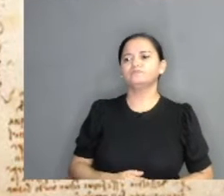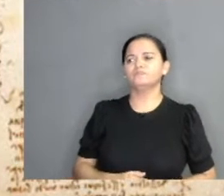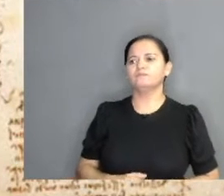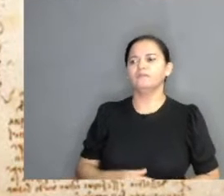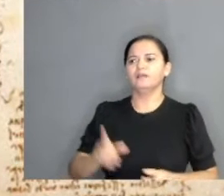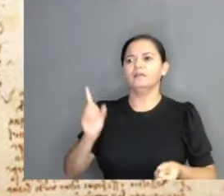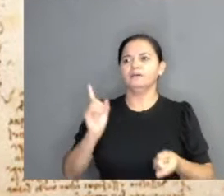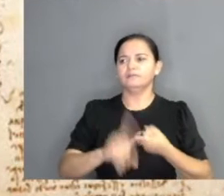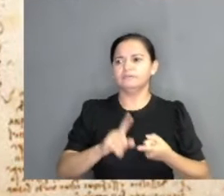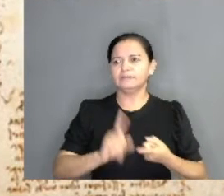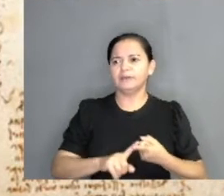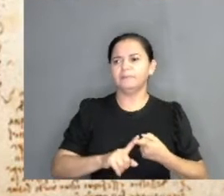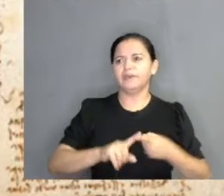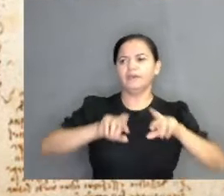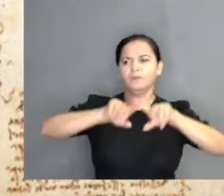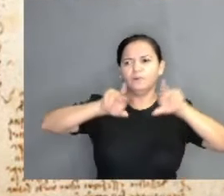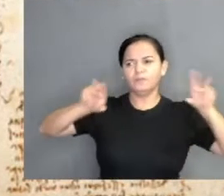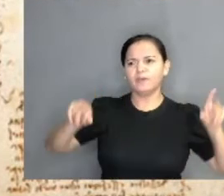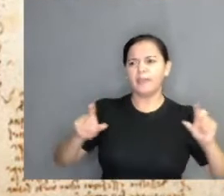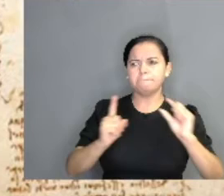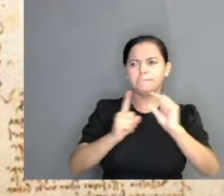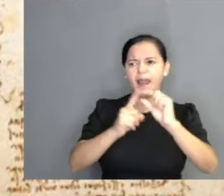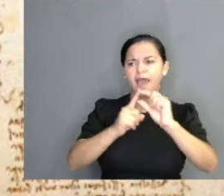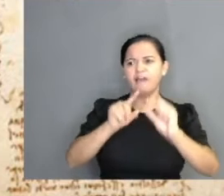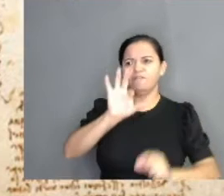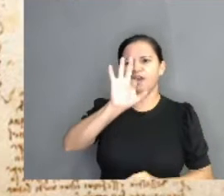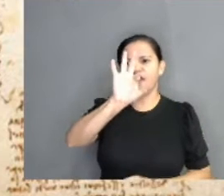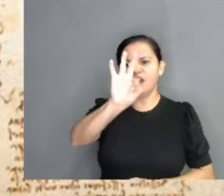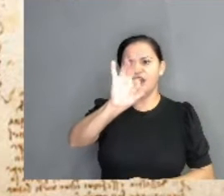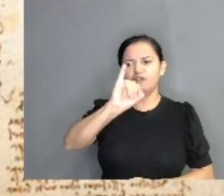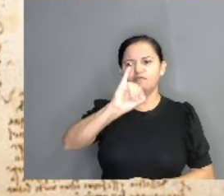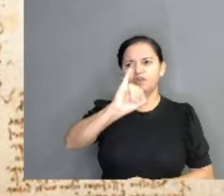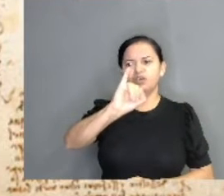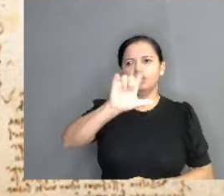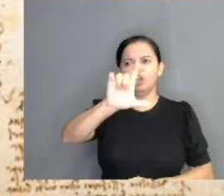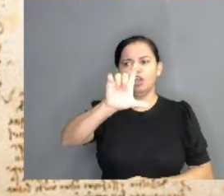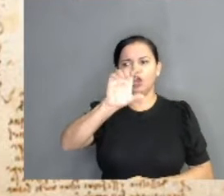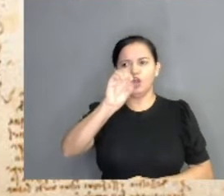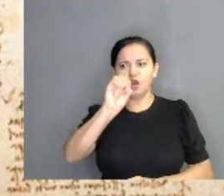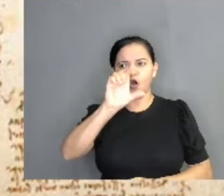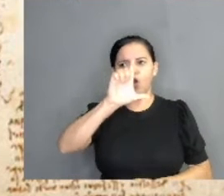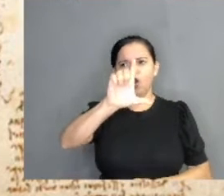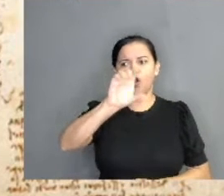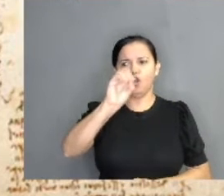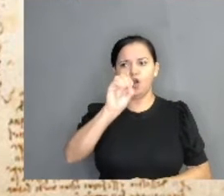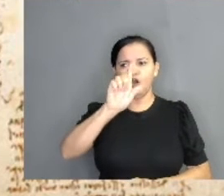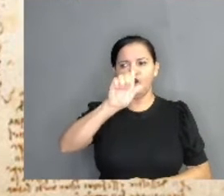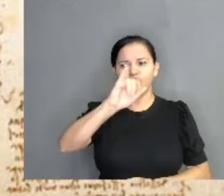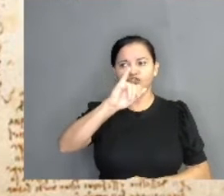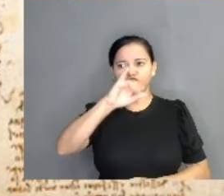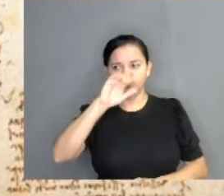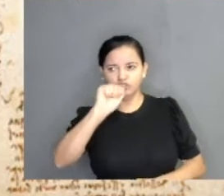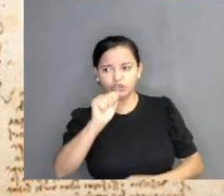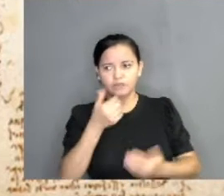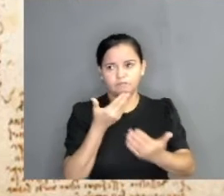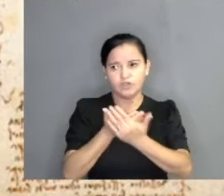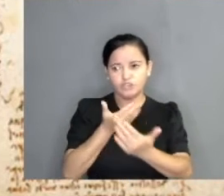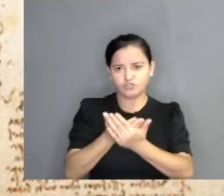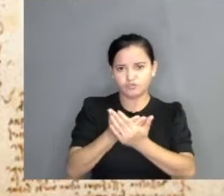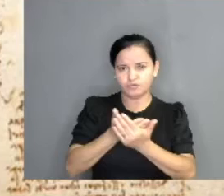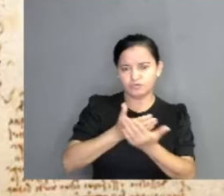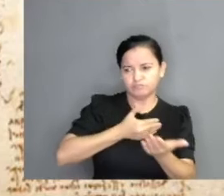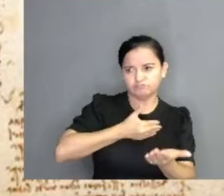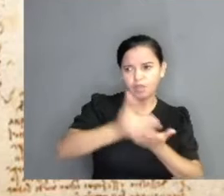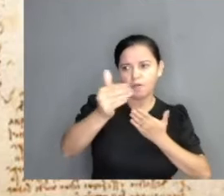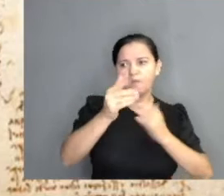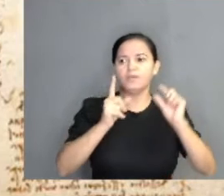Filologia, estudo da origem das palavras. Né? Vocês têm que perceber que lá naquela época na Europa,